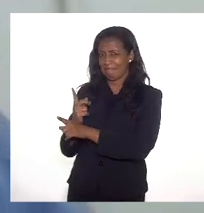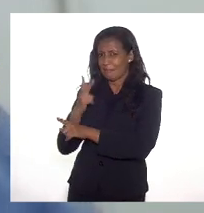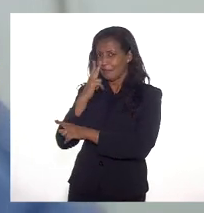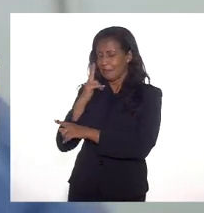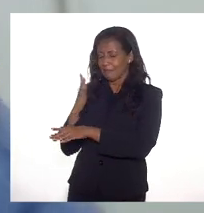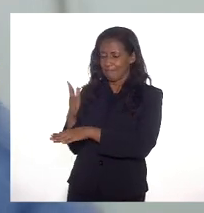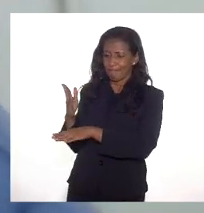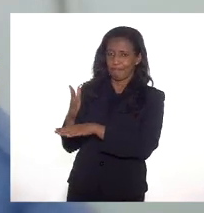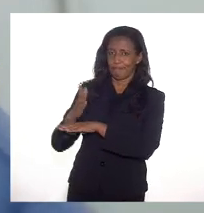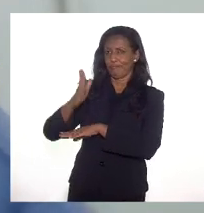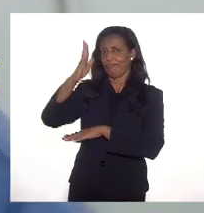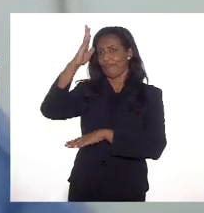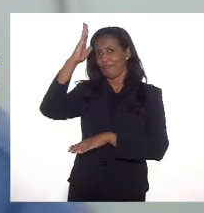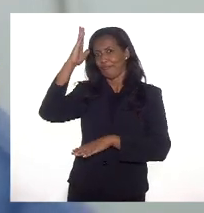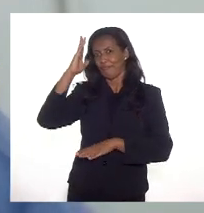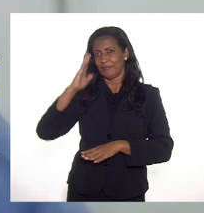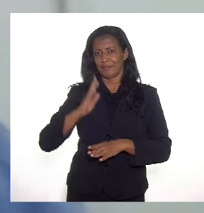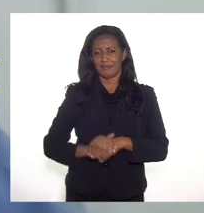limites da